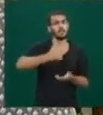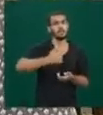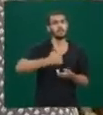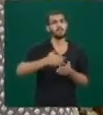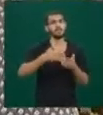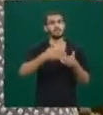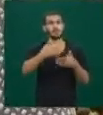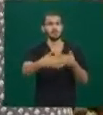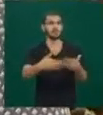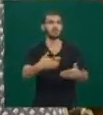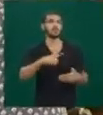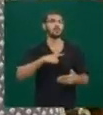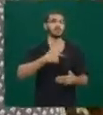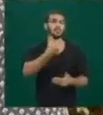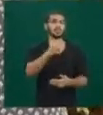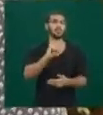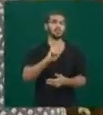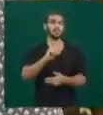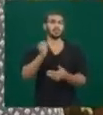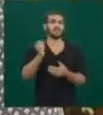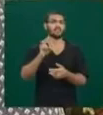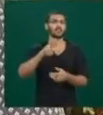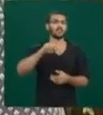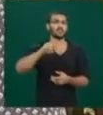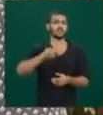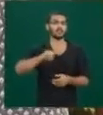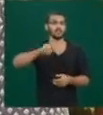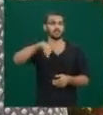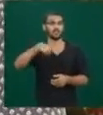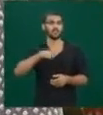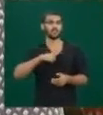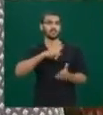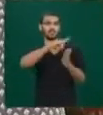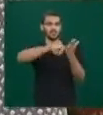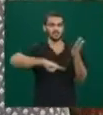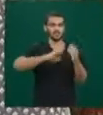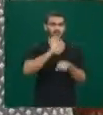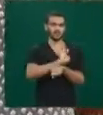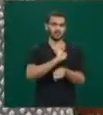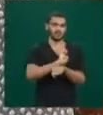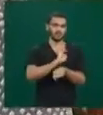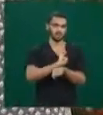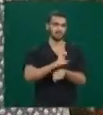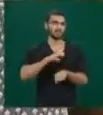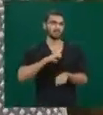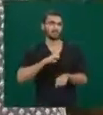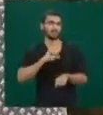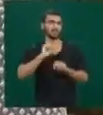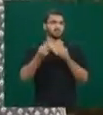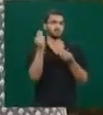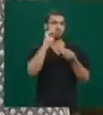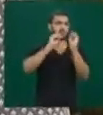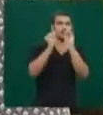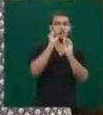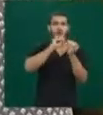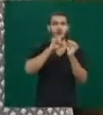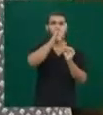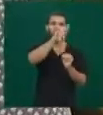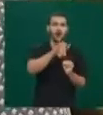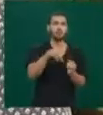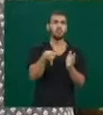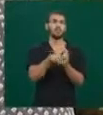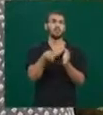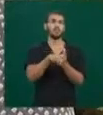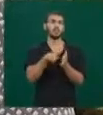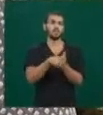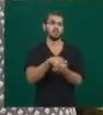abertas 60 vagas, e os demais compõem listas de espera, que serão, né, utilizadas na recomposição do quadro de estudantes da escola ao longo do ano letivo